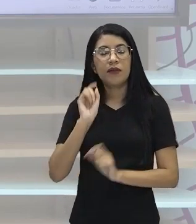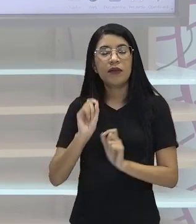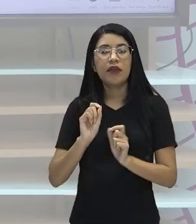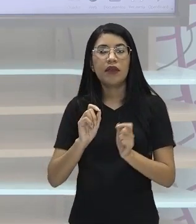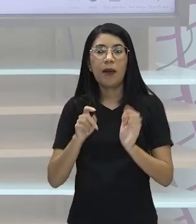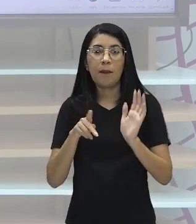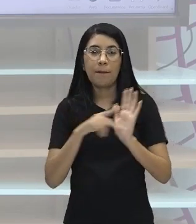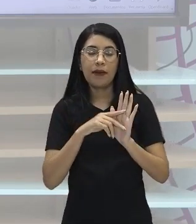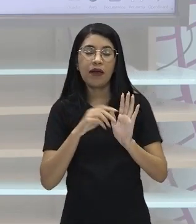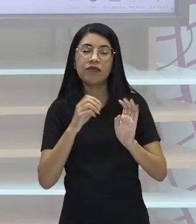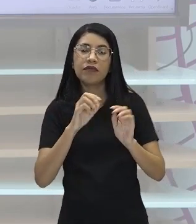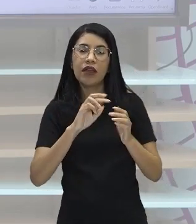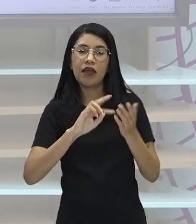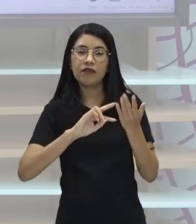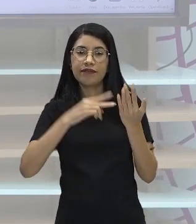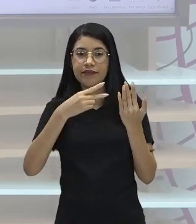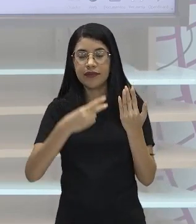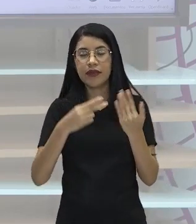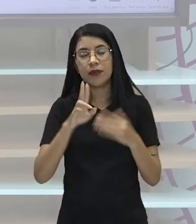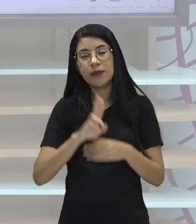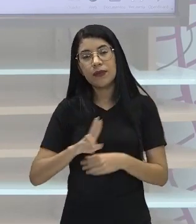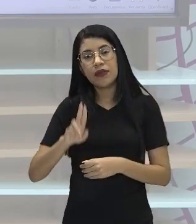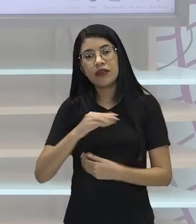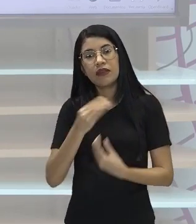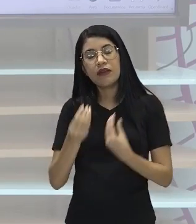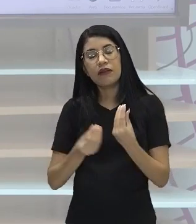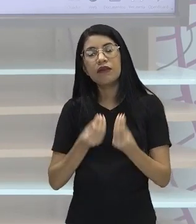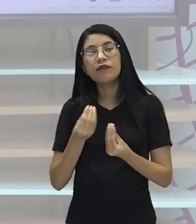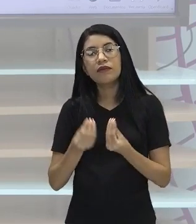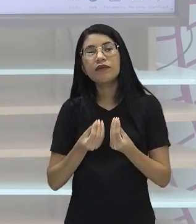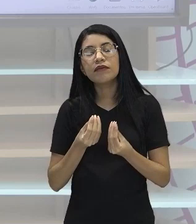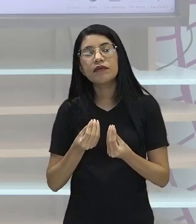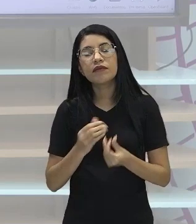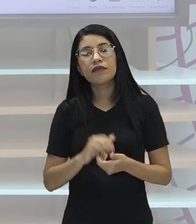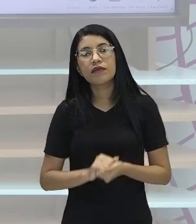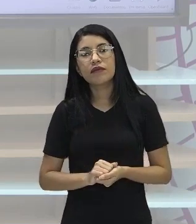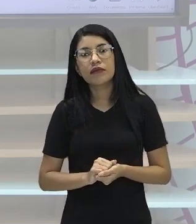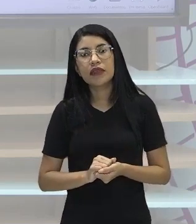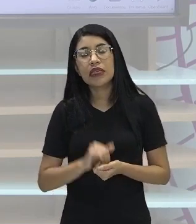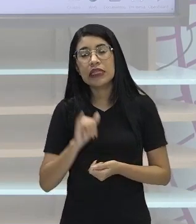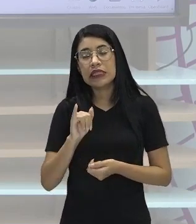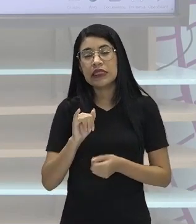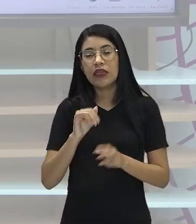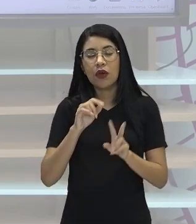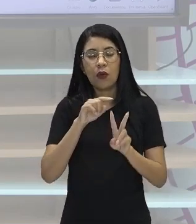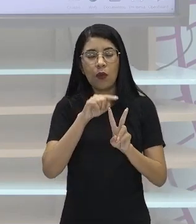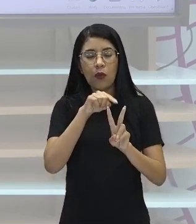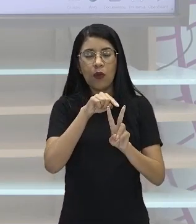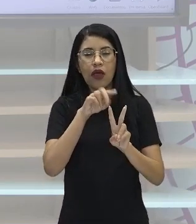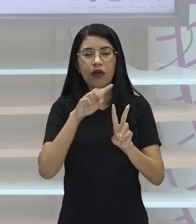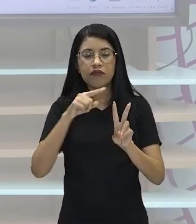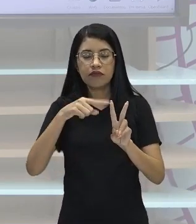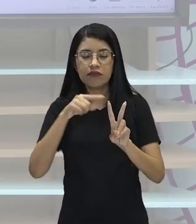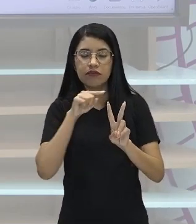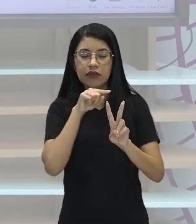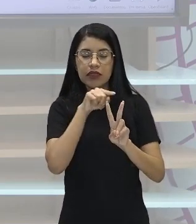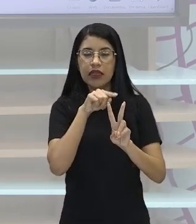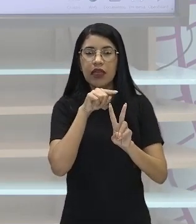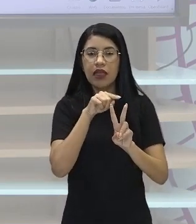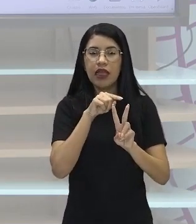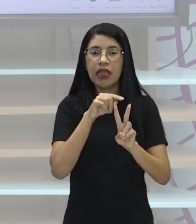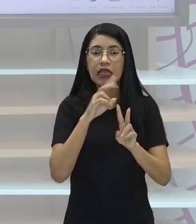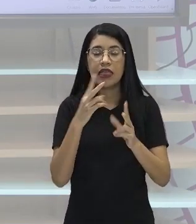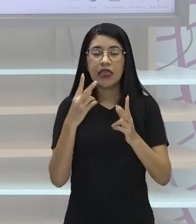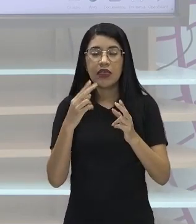também poderão ser utilizadas neste caso, olha. Ou seja, quando o índice for igual ao expoente